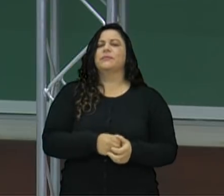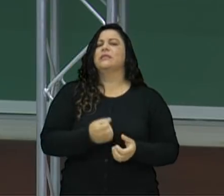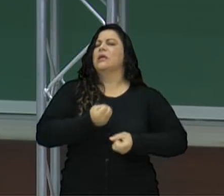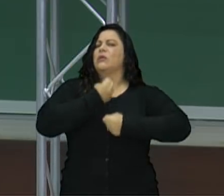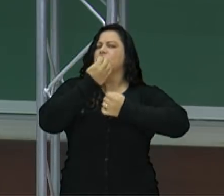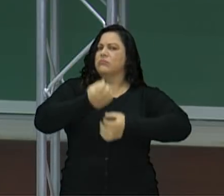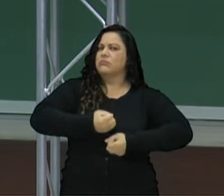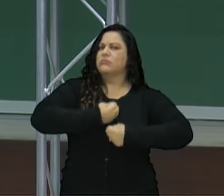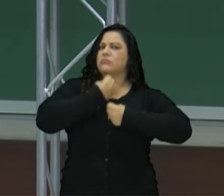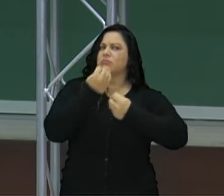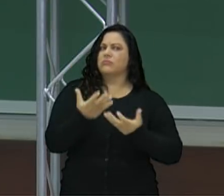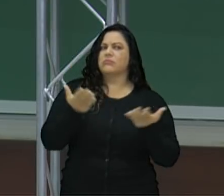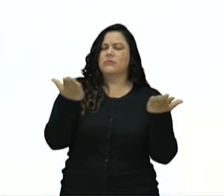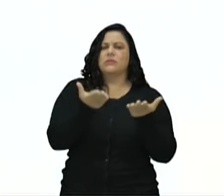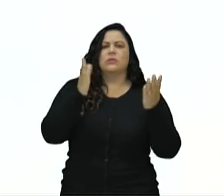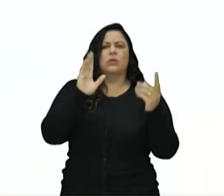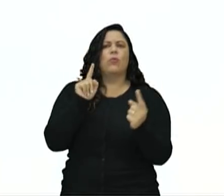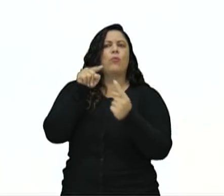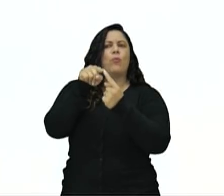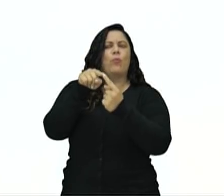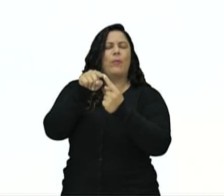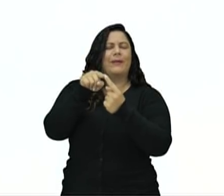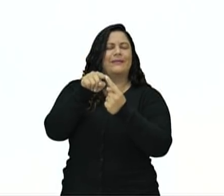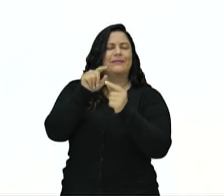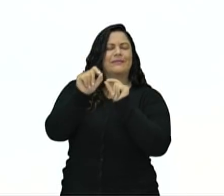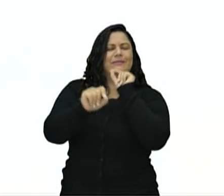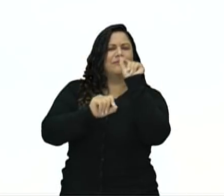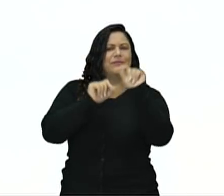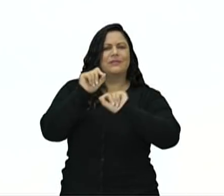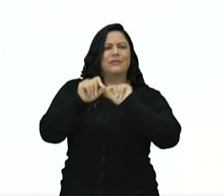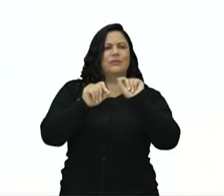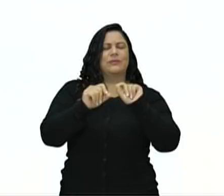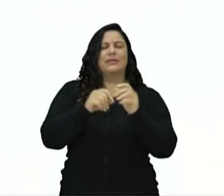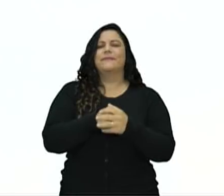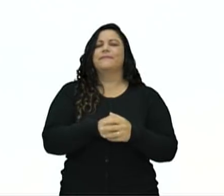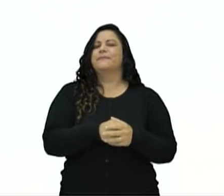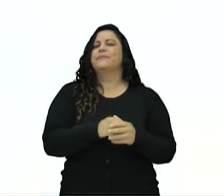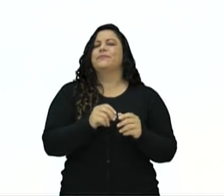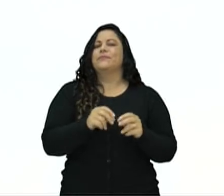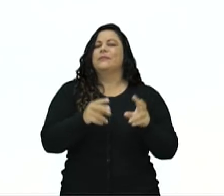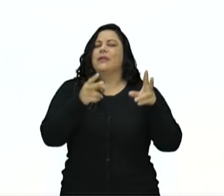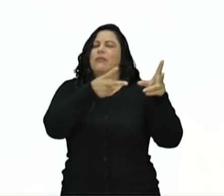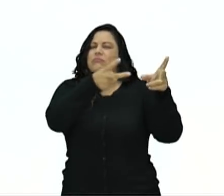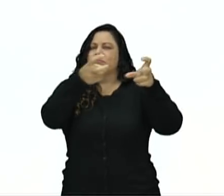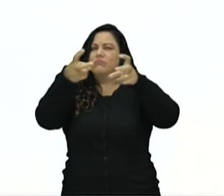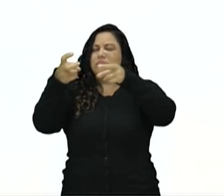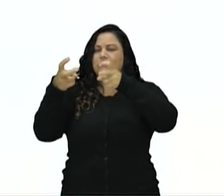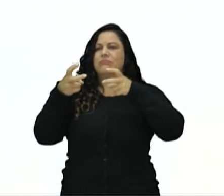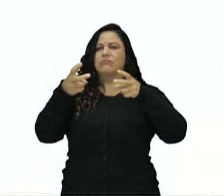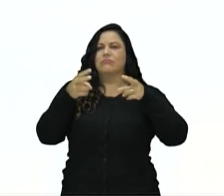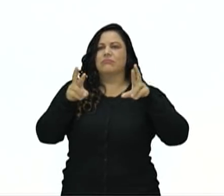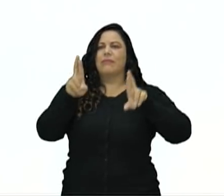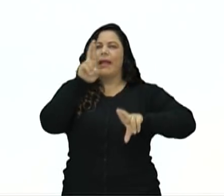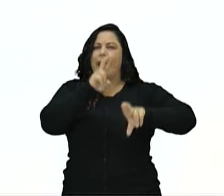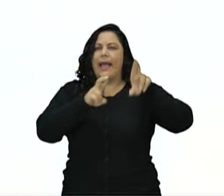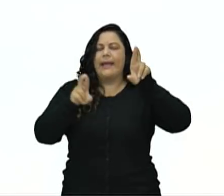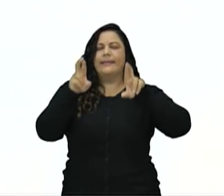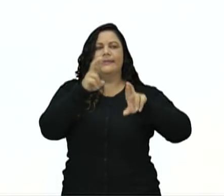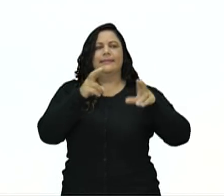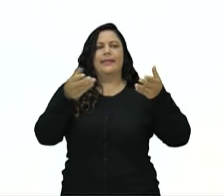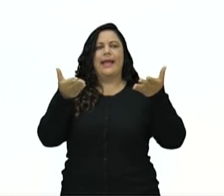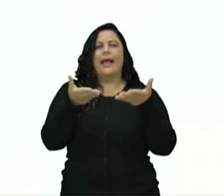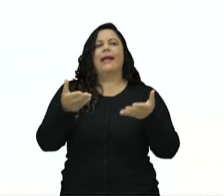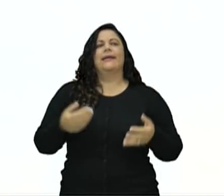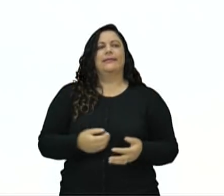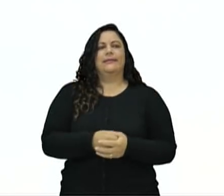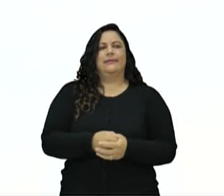ênfase para a questão dos tempos verbais do modo indicativo. Fizemos uma análise ali dos tempos no pretérito imperfeito,